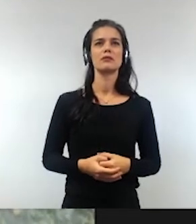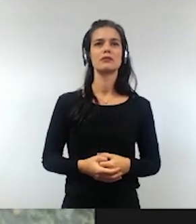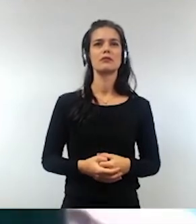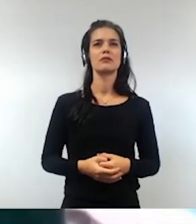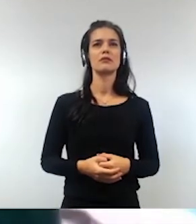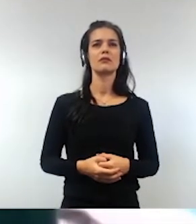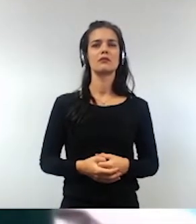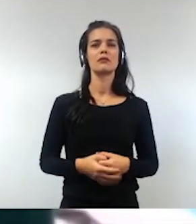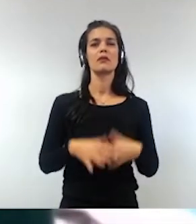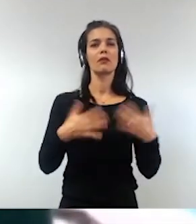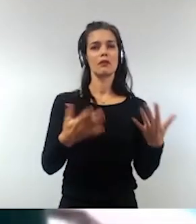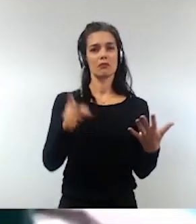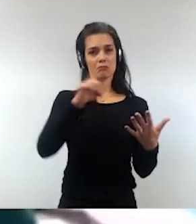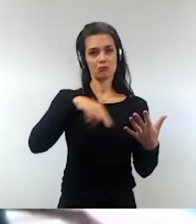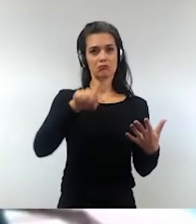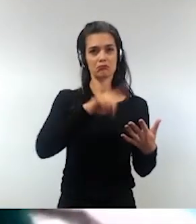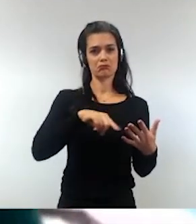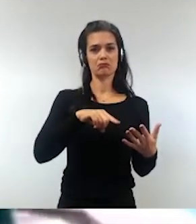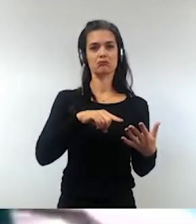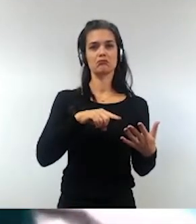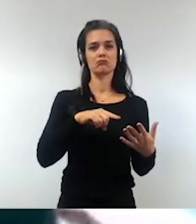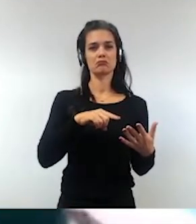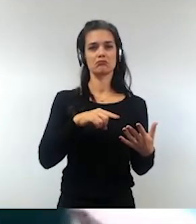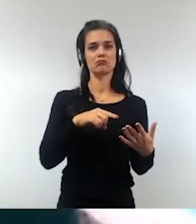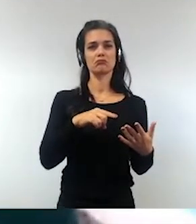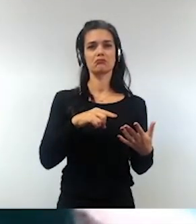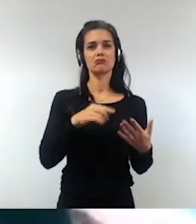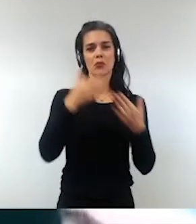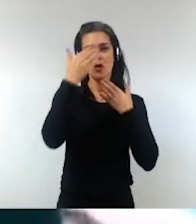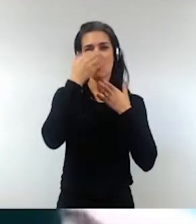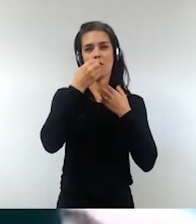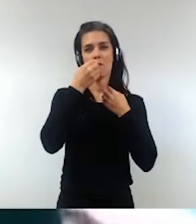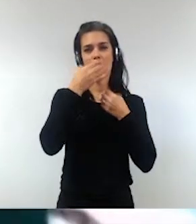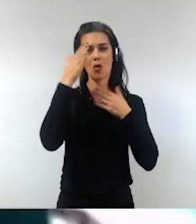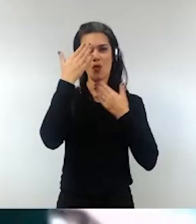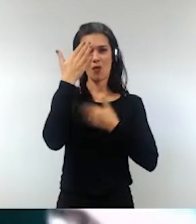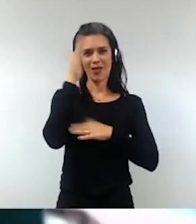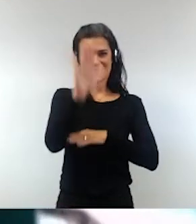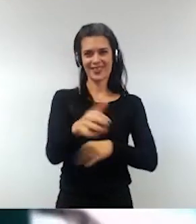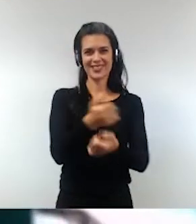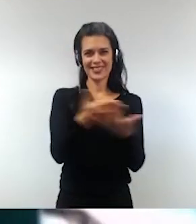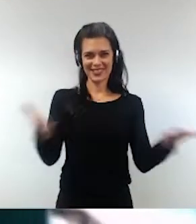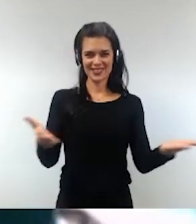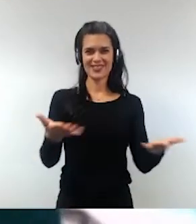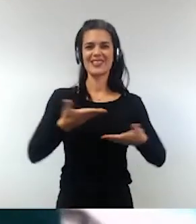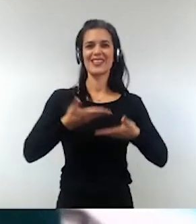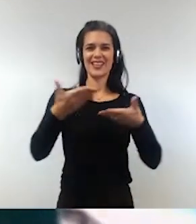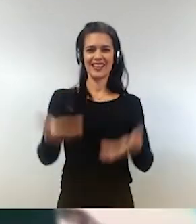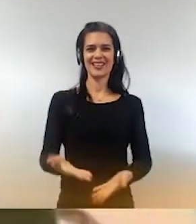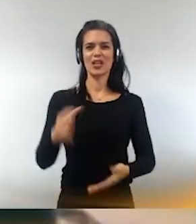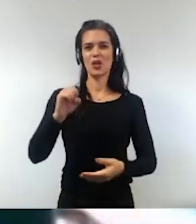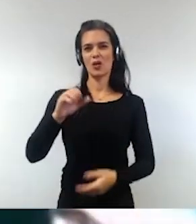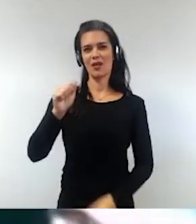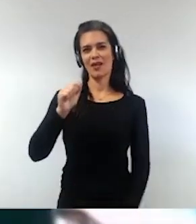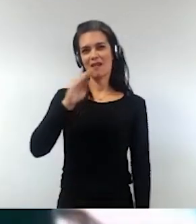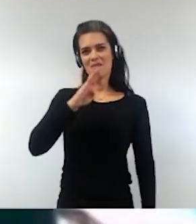Olá, boa tarde a todos. Queria, antes de tudo, agradecer o convite da Ordem,